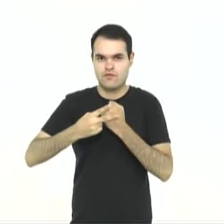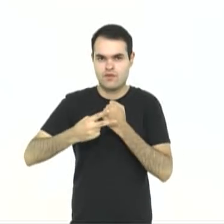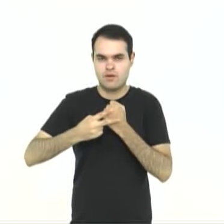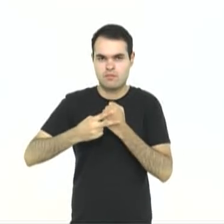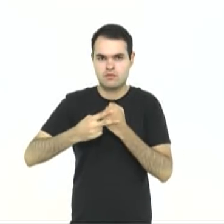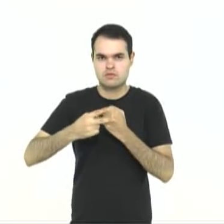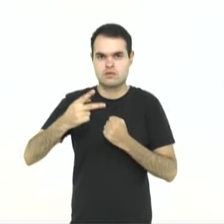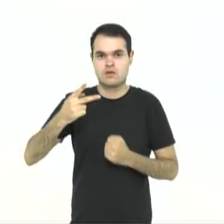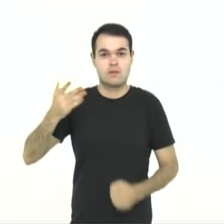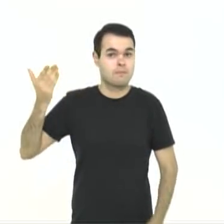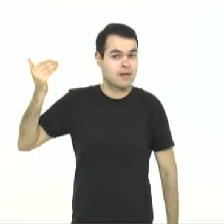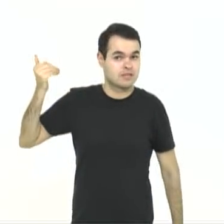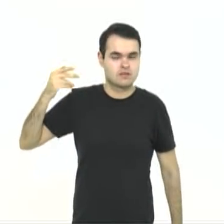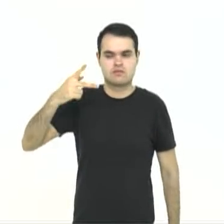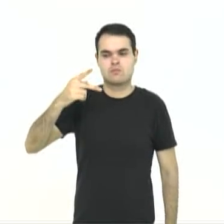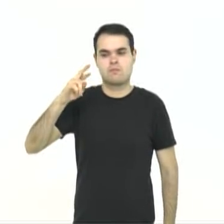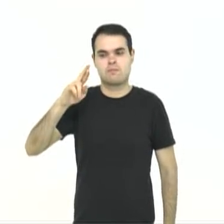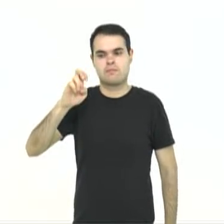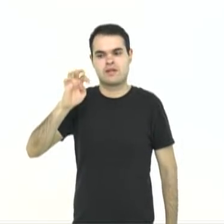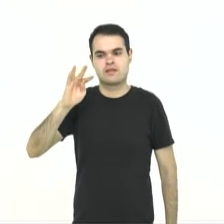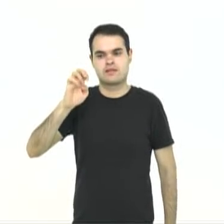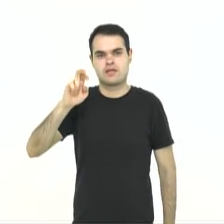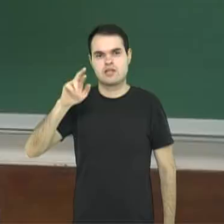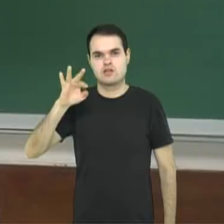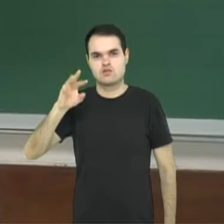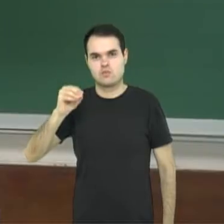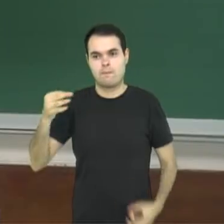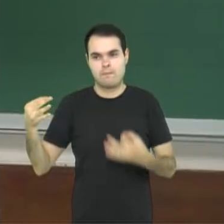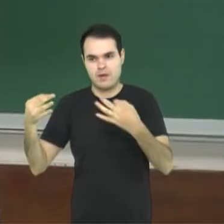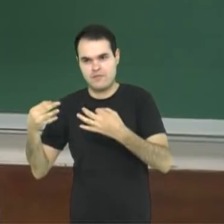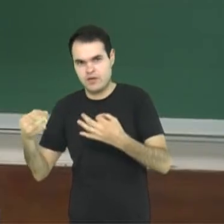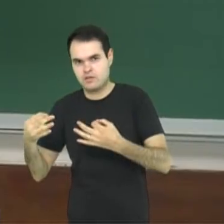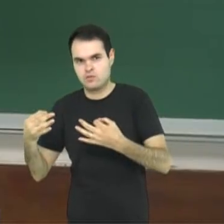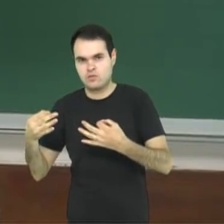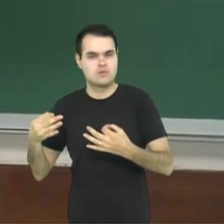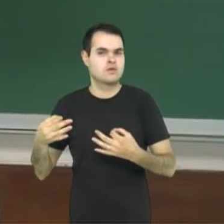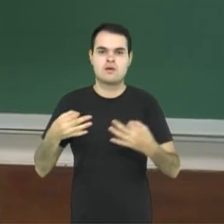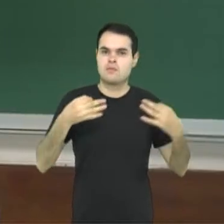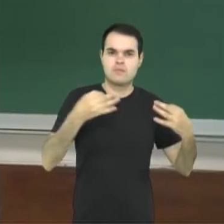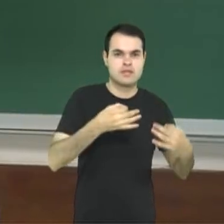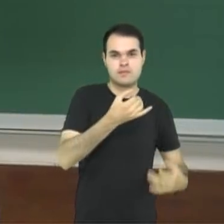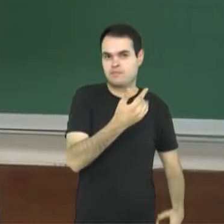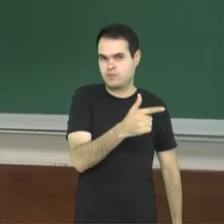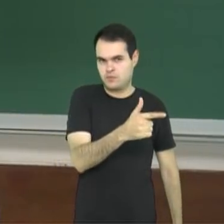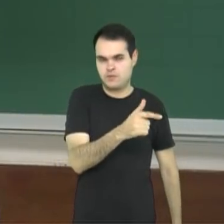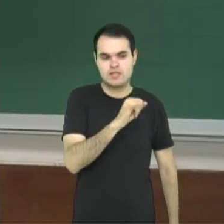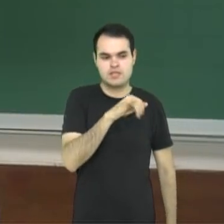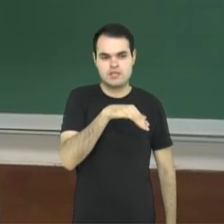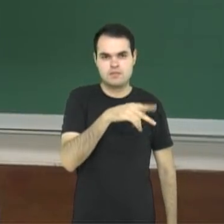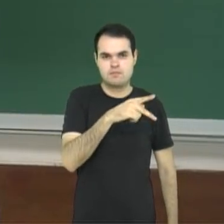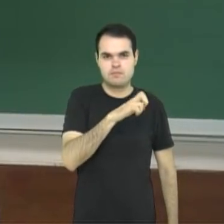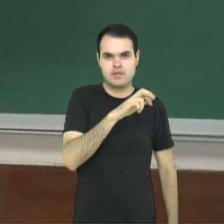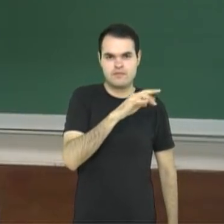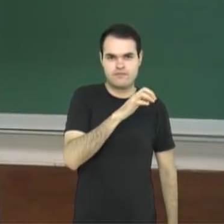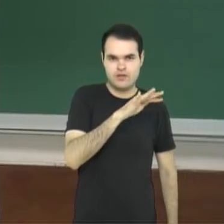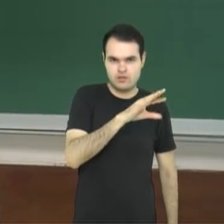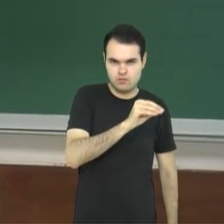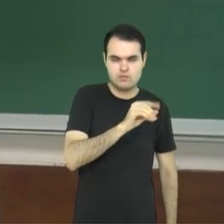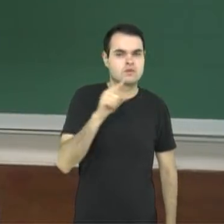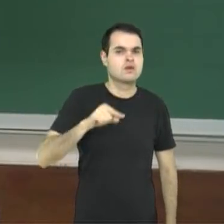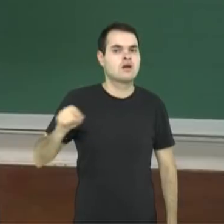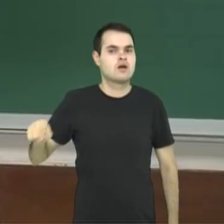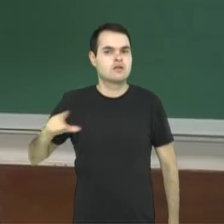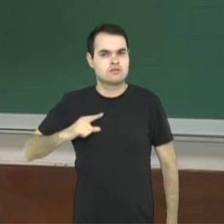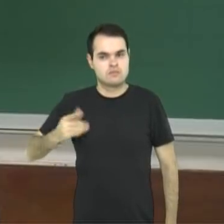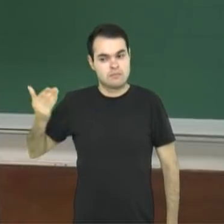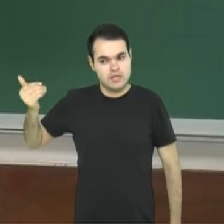pretérito, Pretérito é passado. Então, tanto o pretérito perfeito quanto o pretérito imperfeito, existe ali